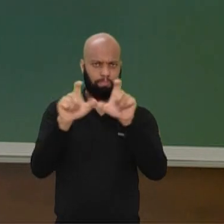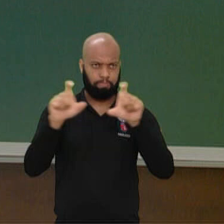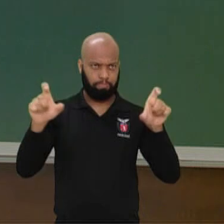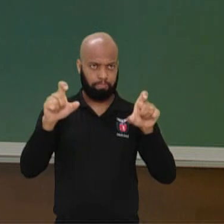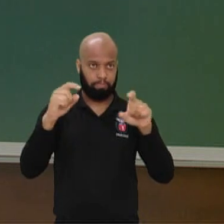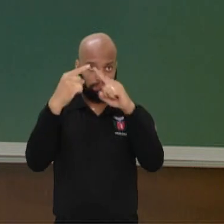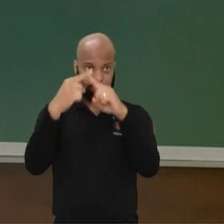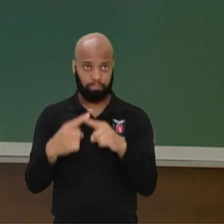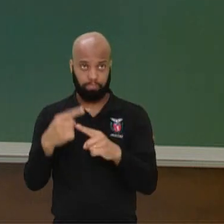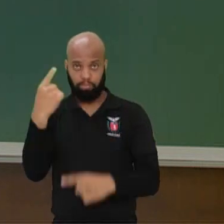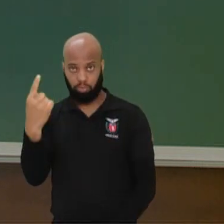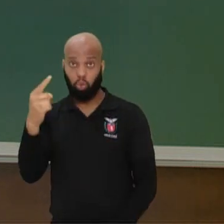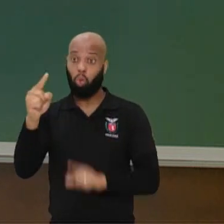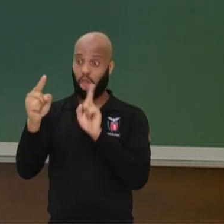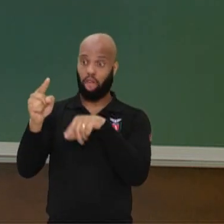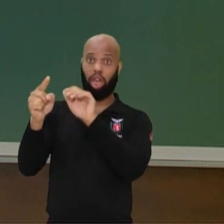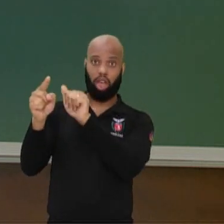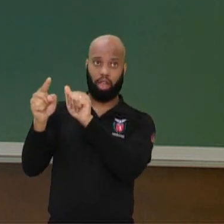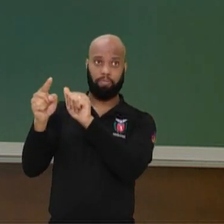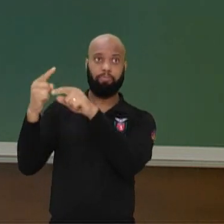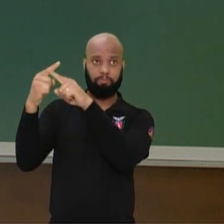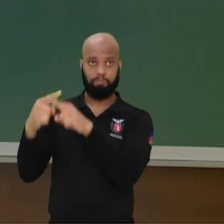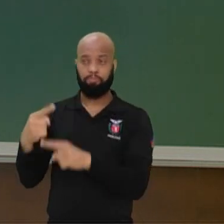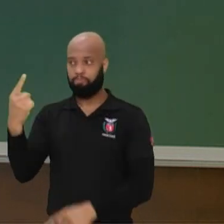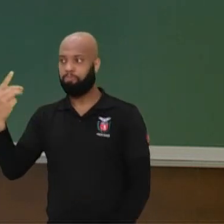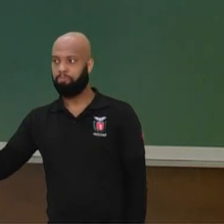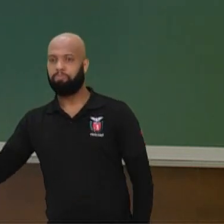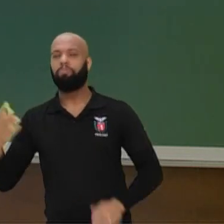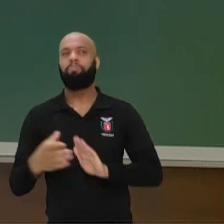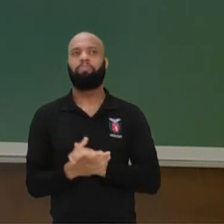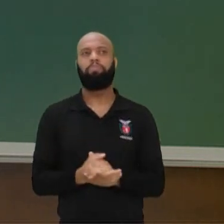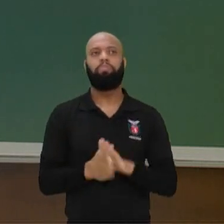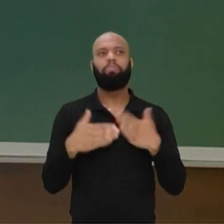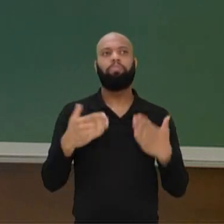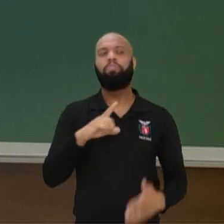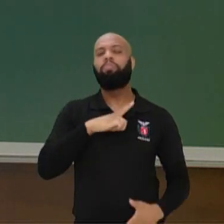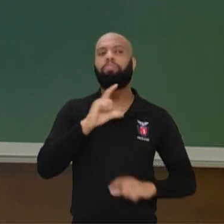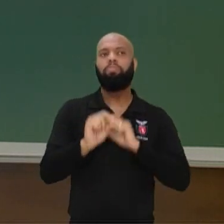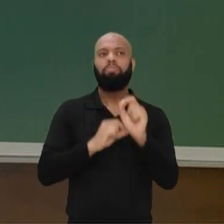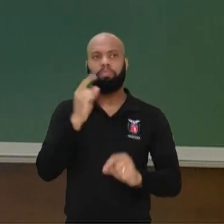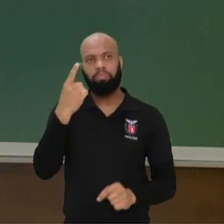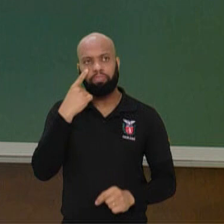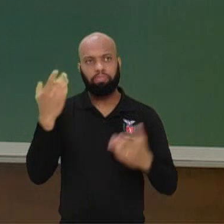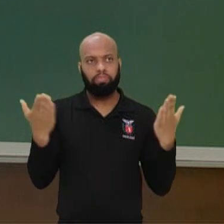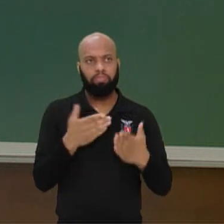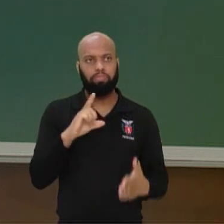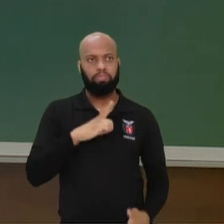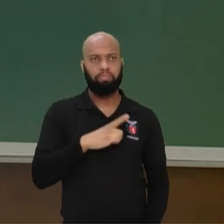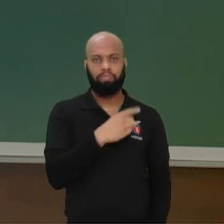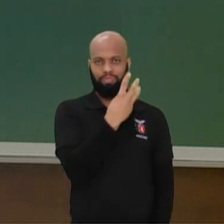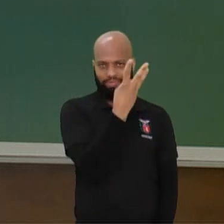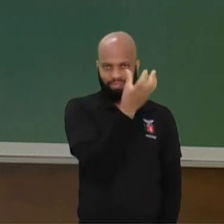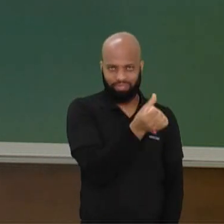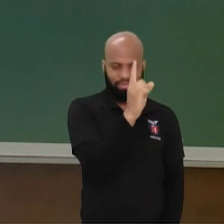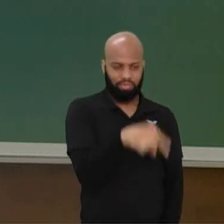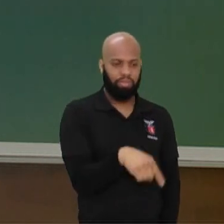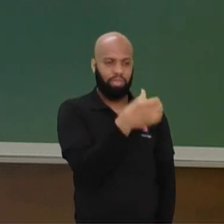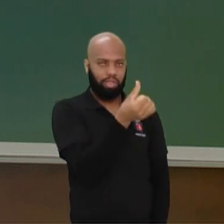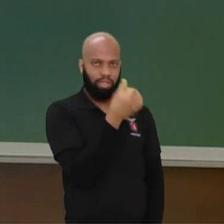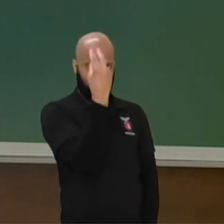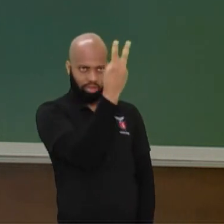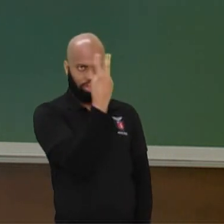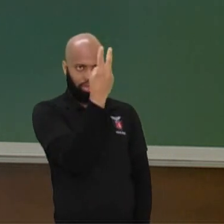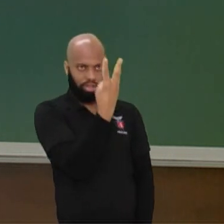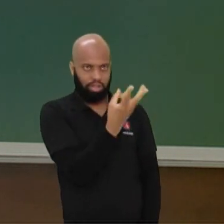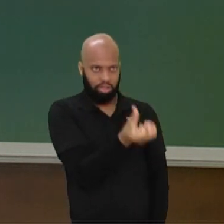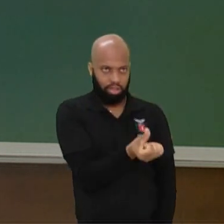é 13. Então, menos 6 ao quadrado é 36, 4 vezes 1 vezes 13 é